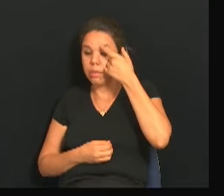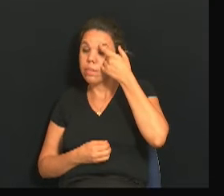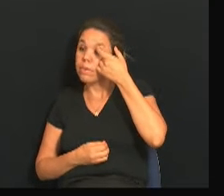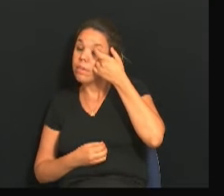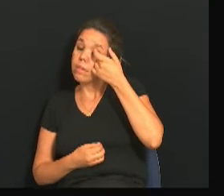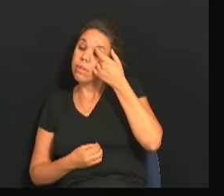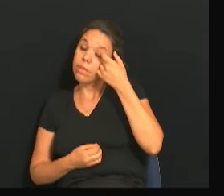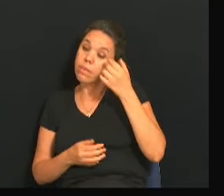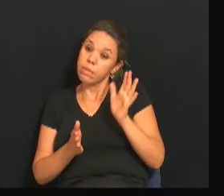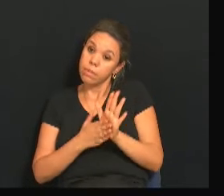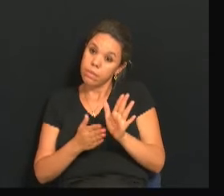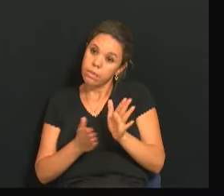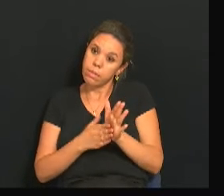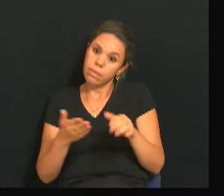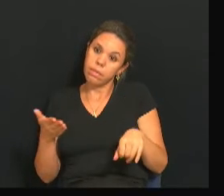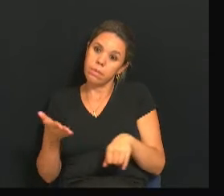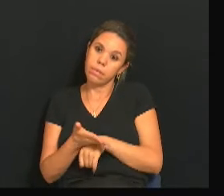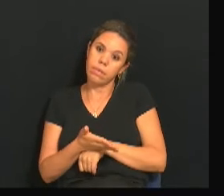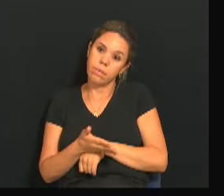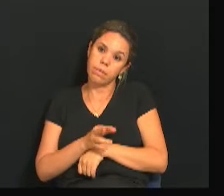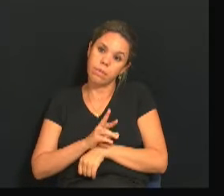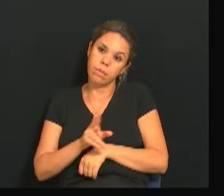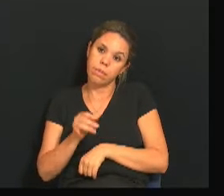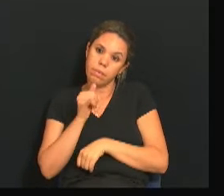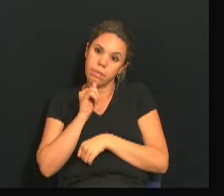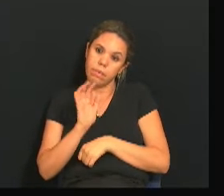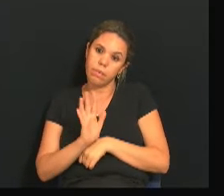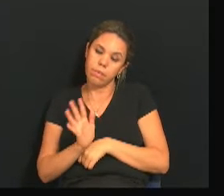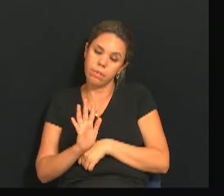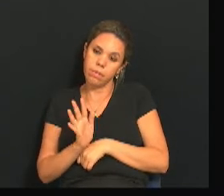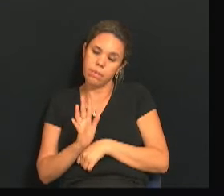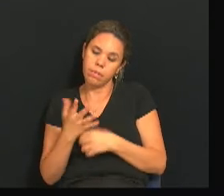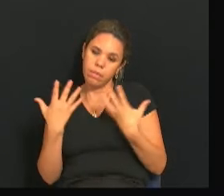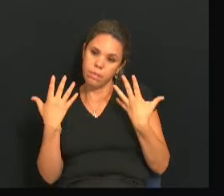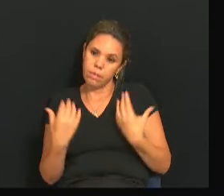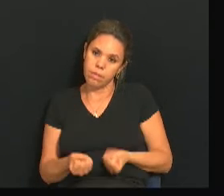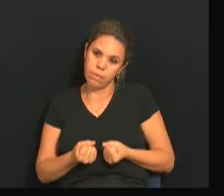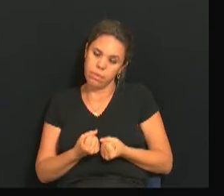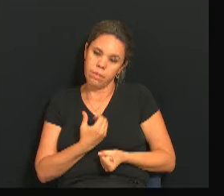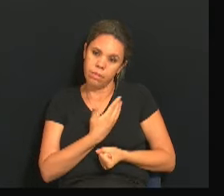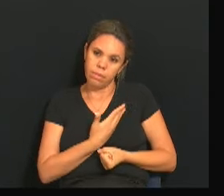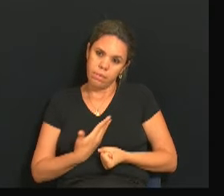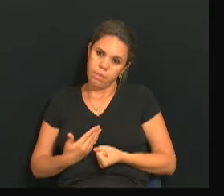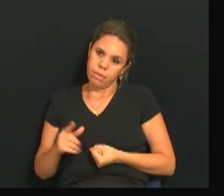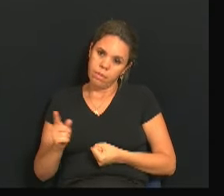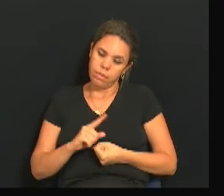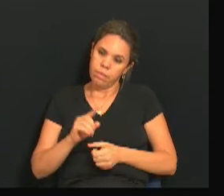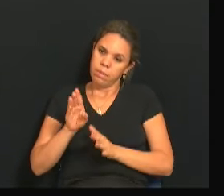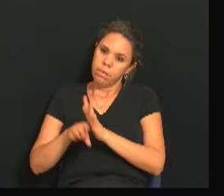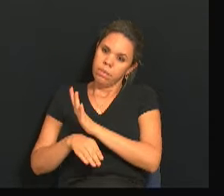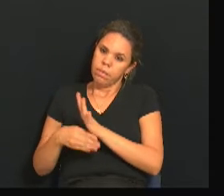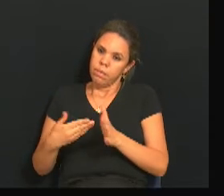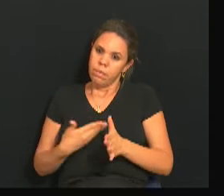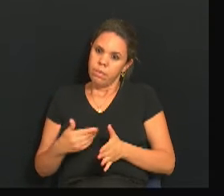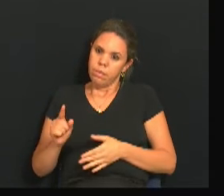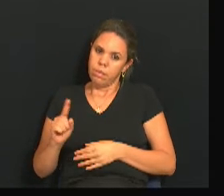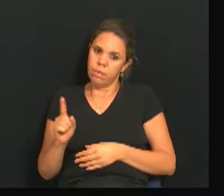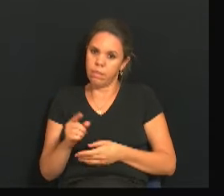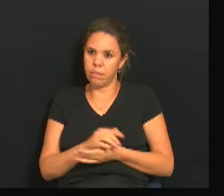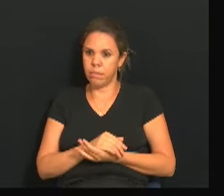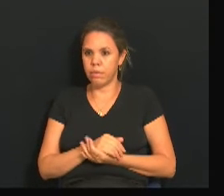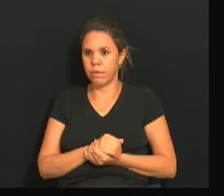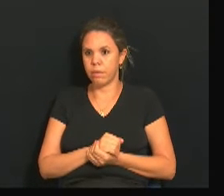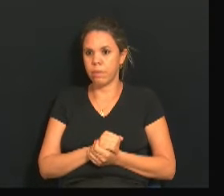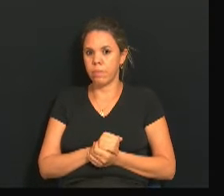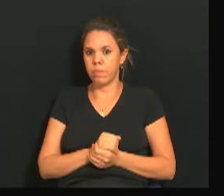essa participação, não é para assumir poderes, né? Ou retirar poderes de quem